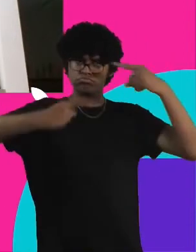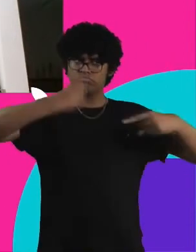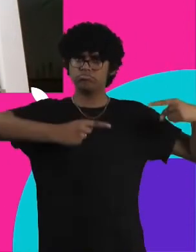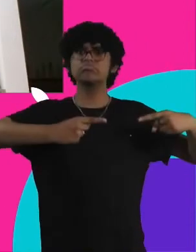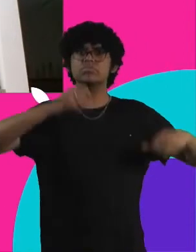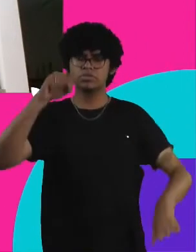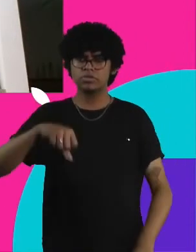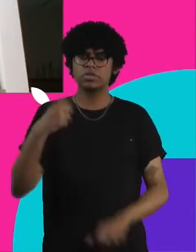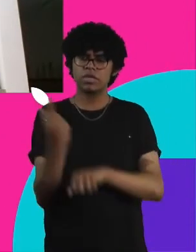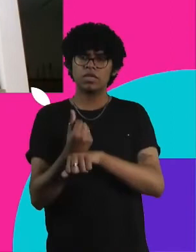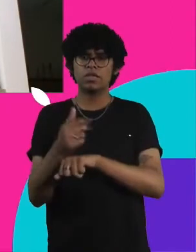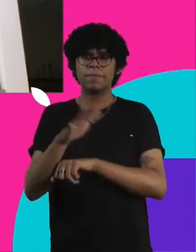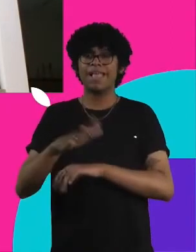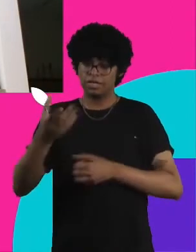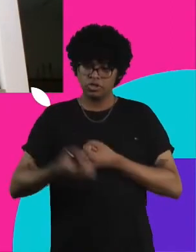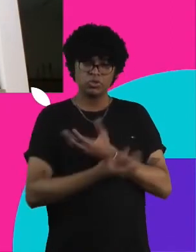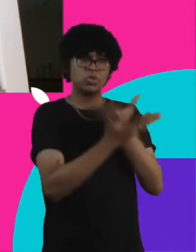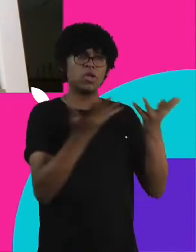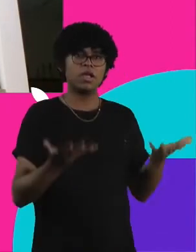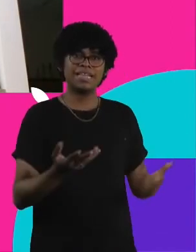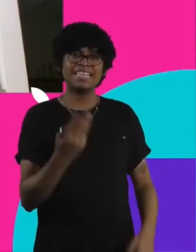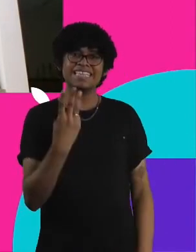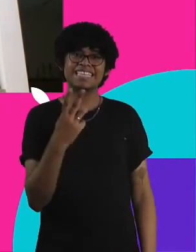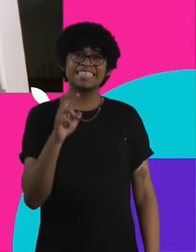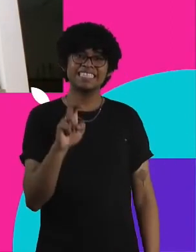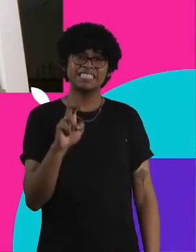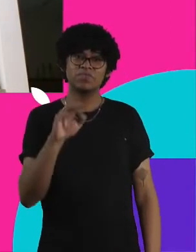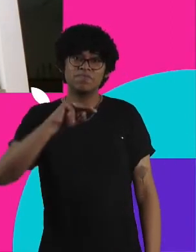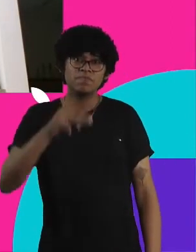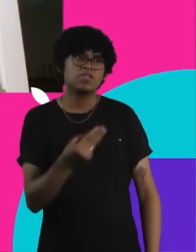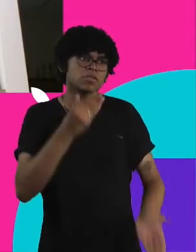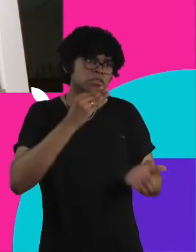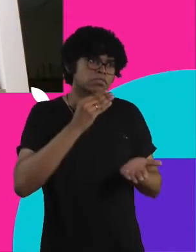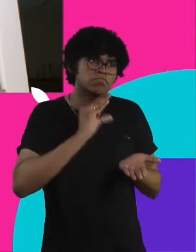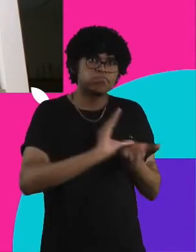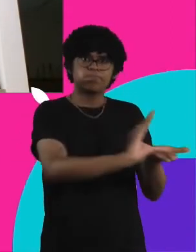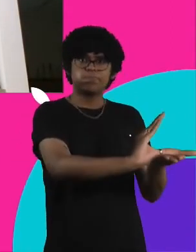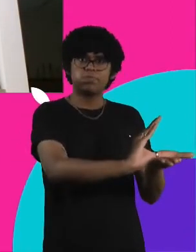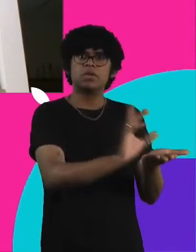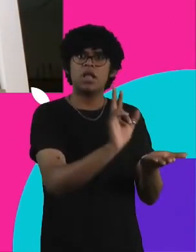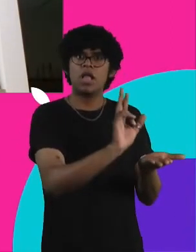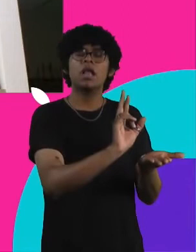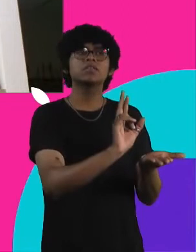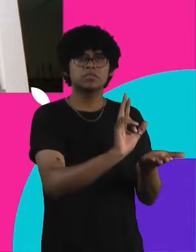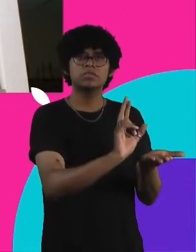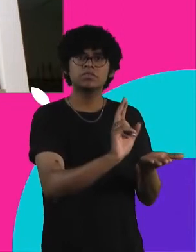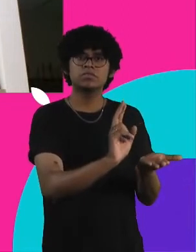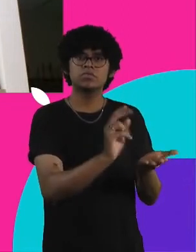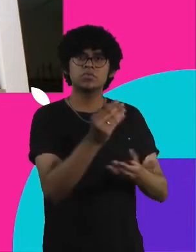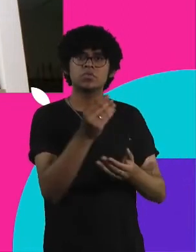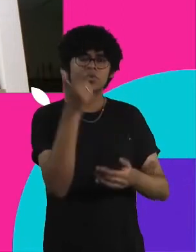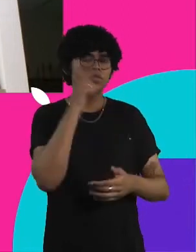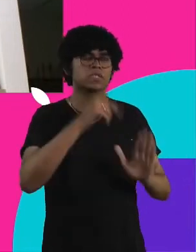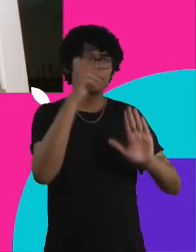que doaram o recurso. Eles doaram 35 milhões de reais para a gente botar esse projeto de pé e para a gente usar mais de